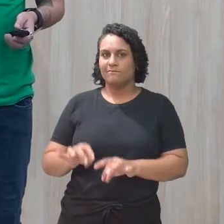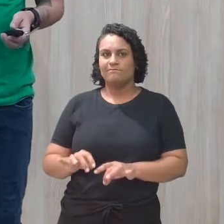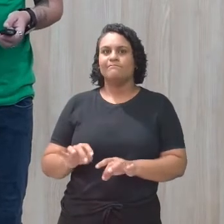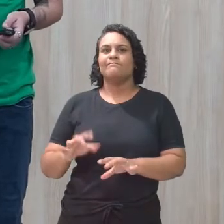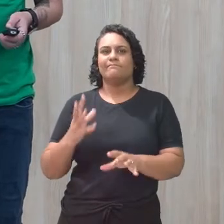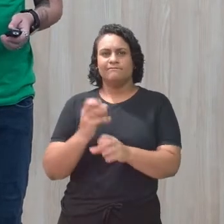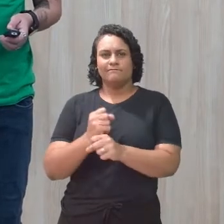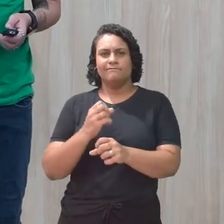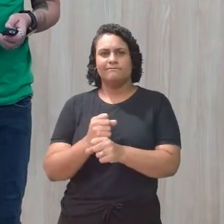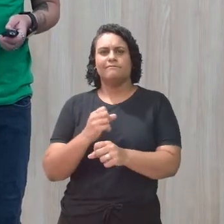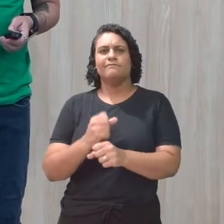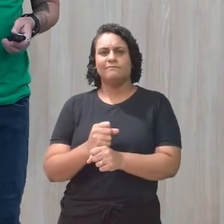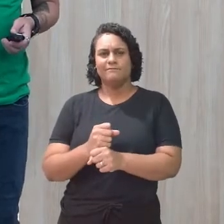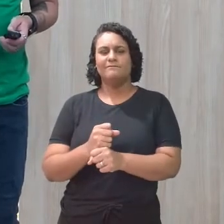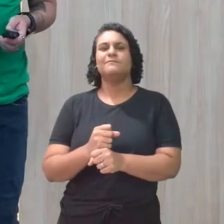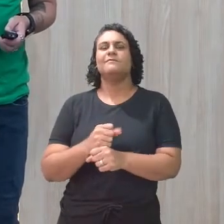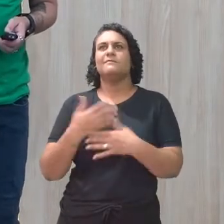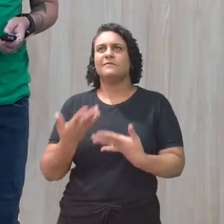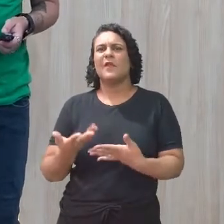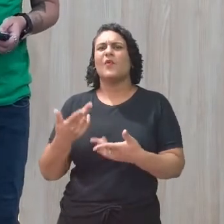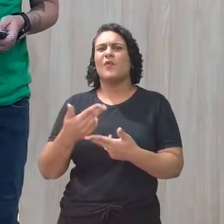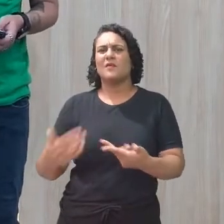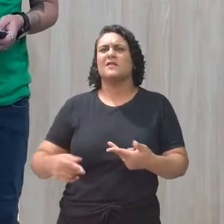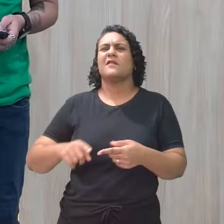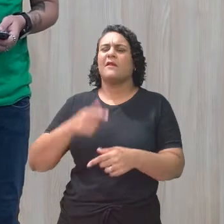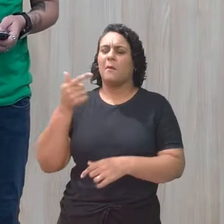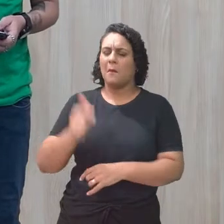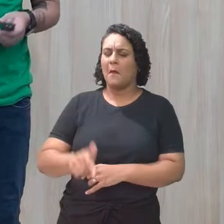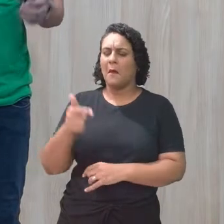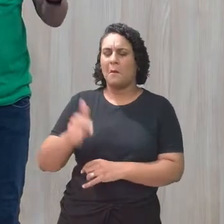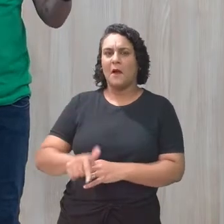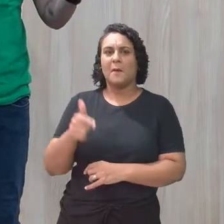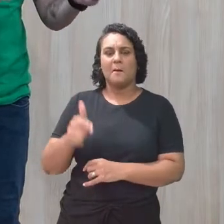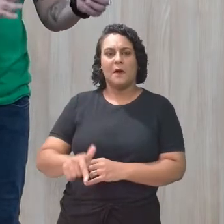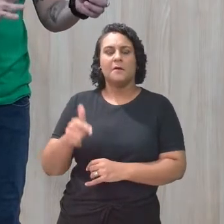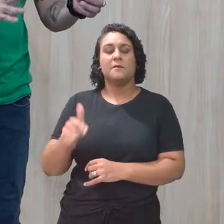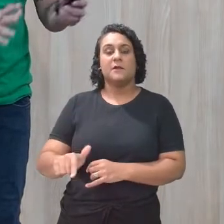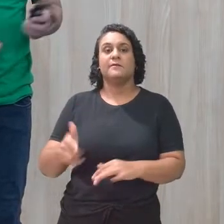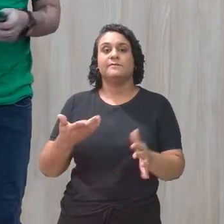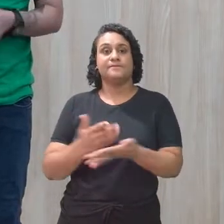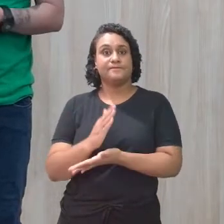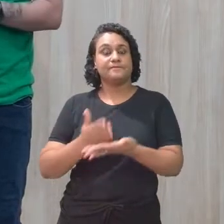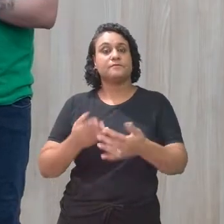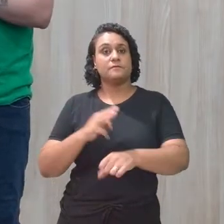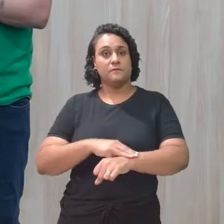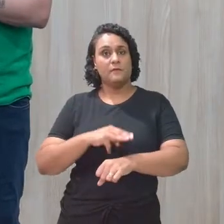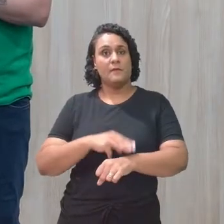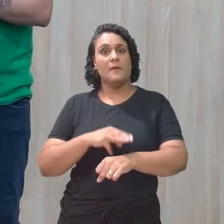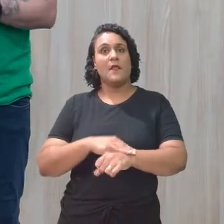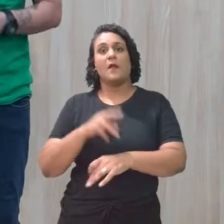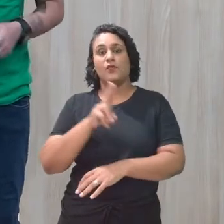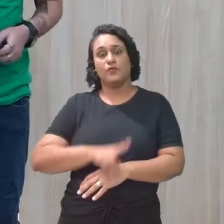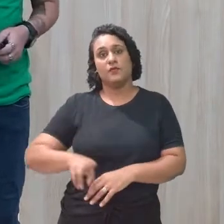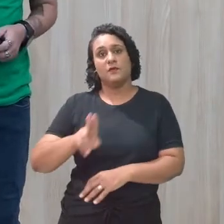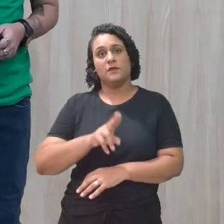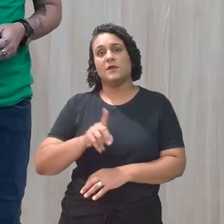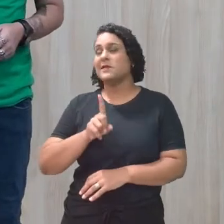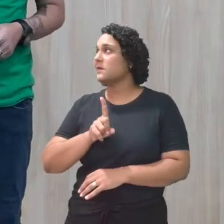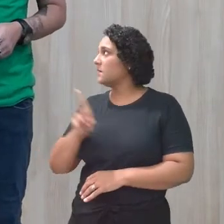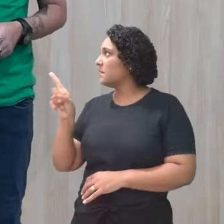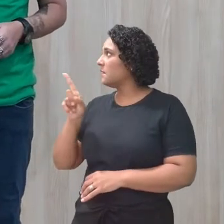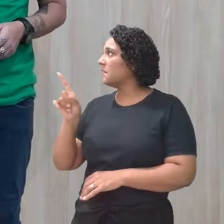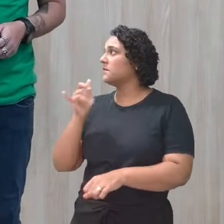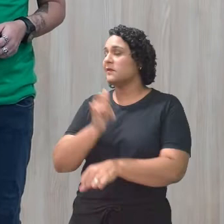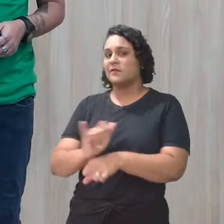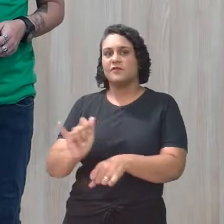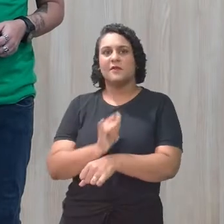a gente chama de cíclicos, né? Ou seja, coisas que vão se repetindo, tá bom? Então, em algumas situações, a gente aplica um pouco de técnicas que a